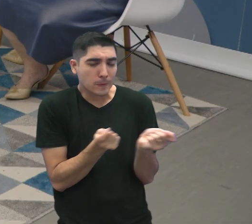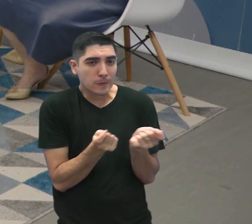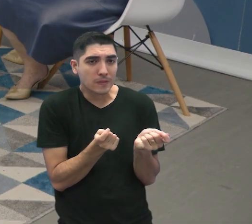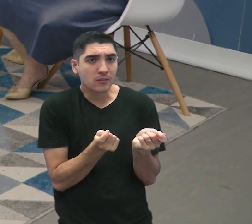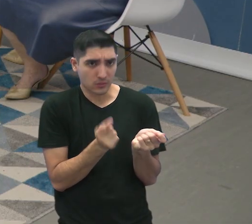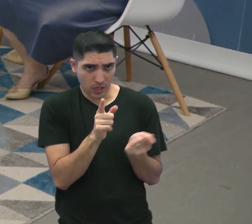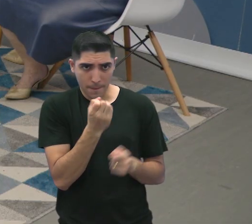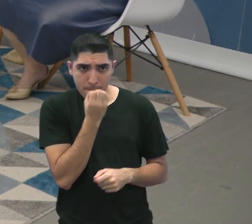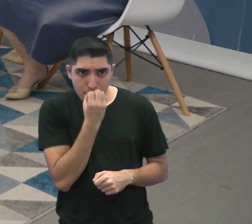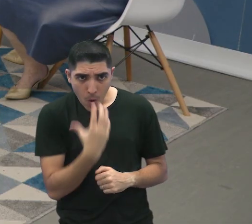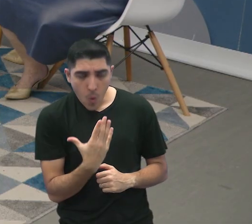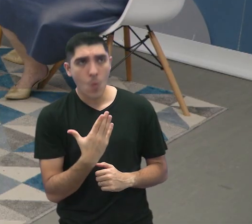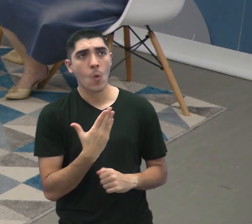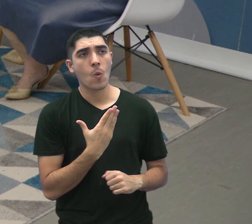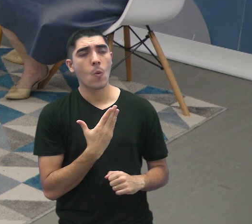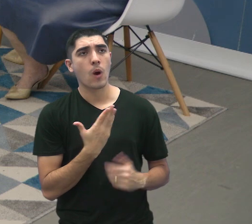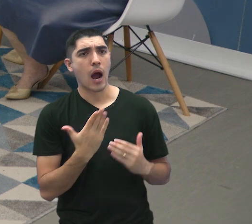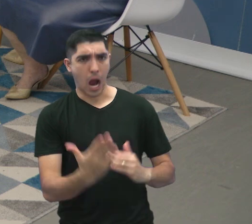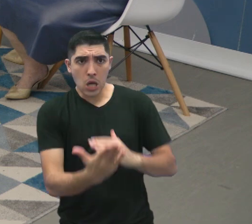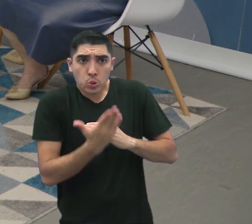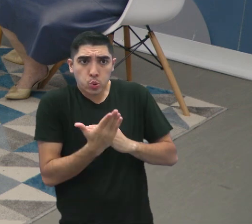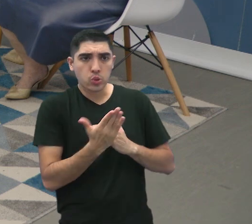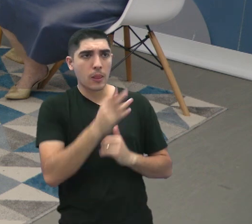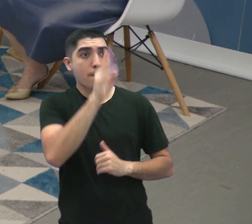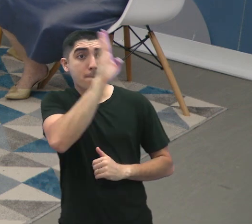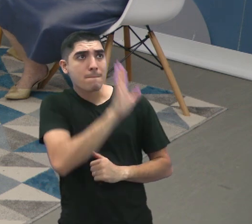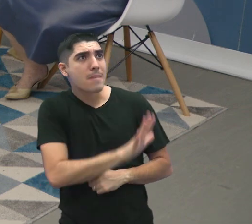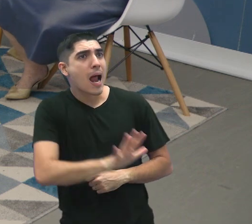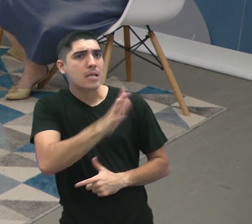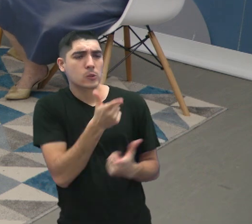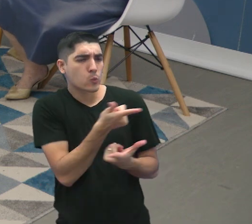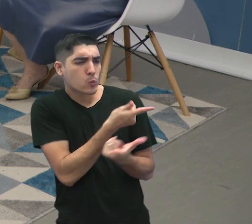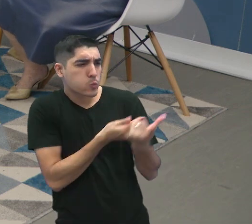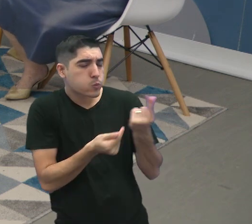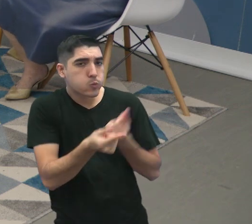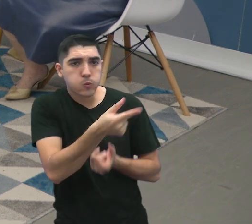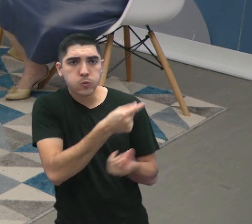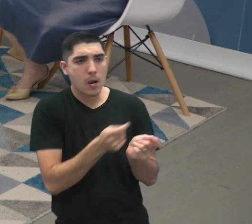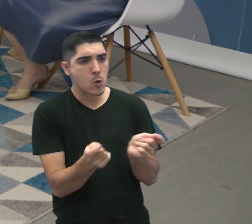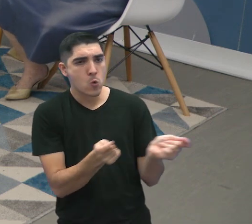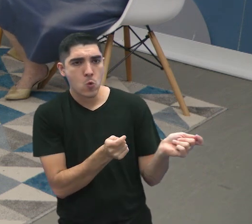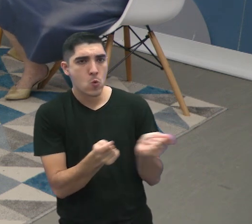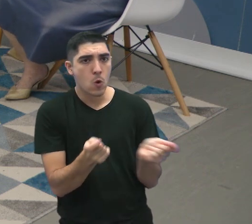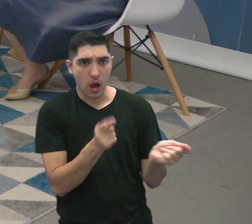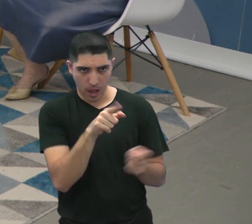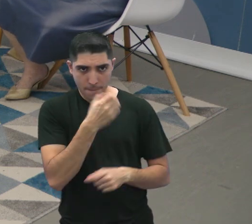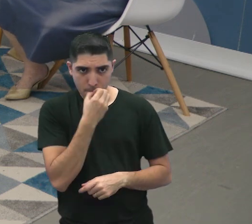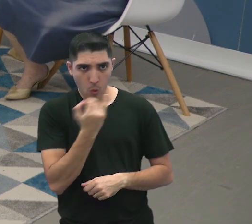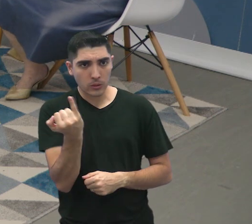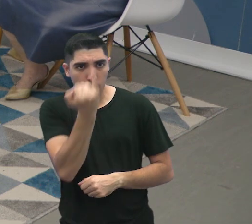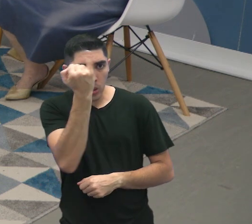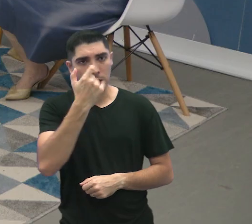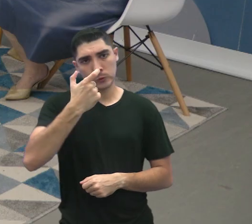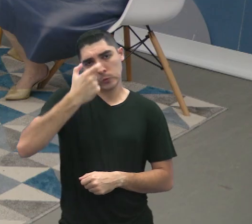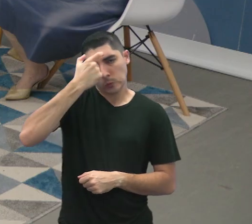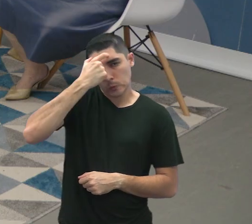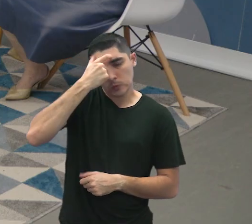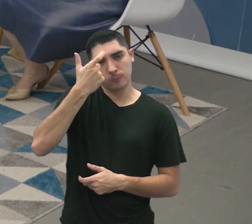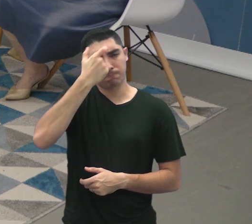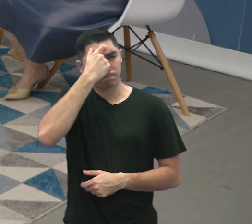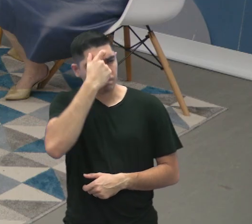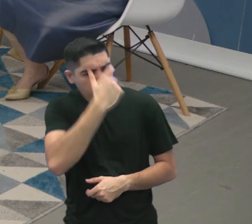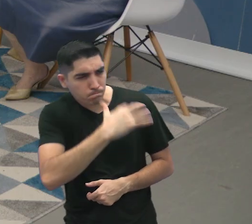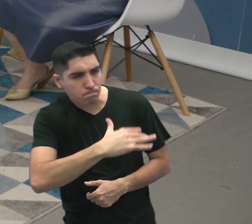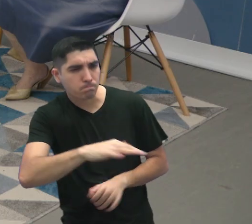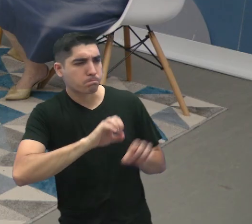também impacta, né, a economia do país como um todo, né? De que forma essa consciência individual pode